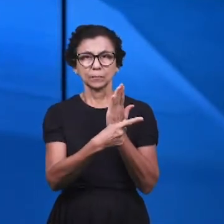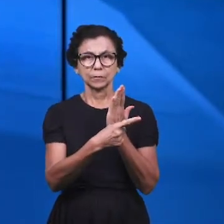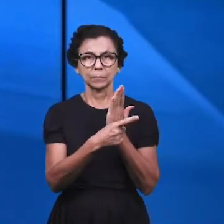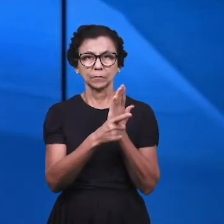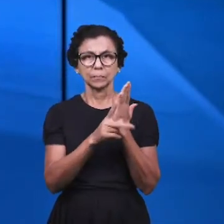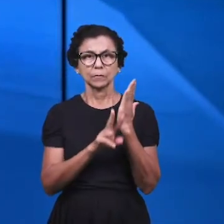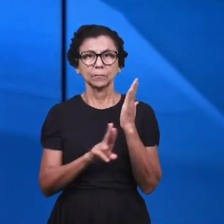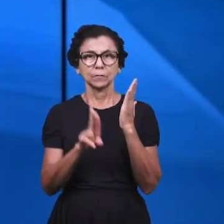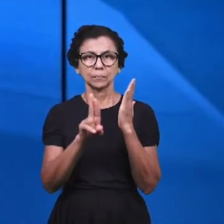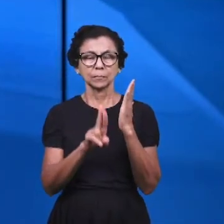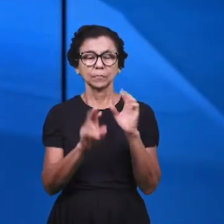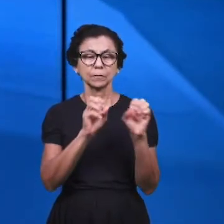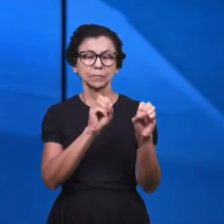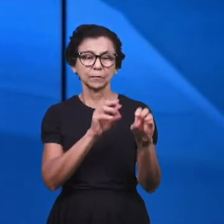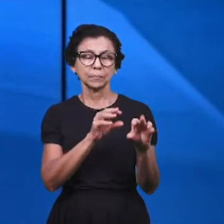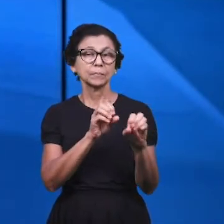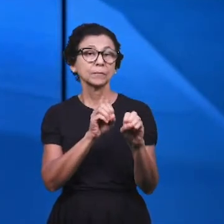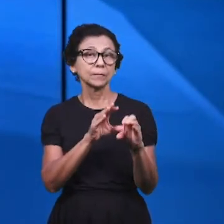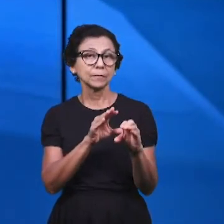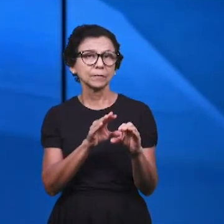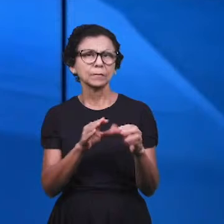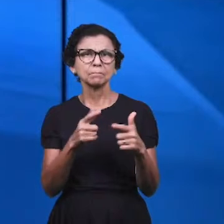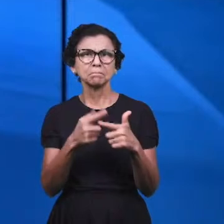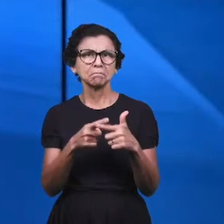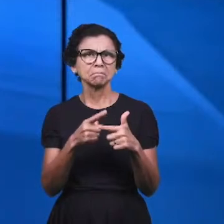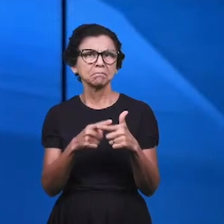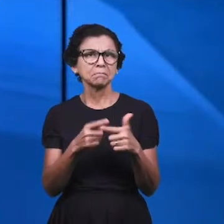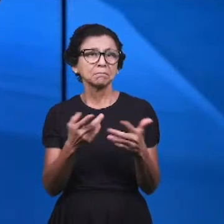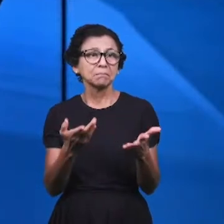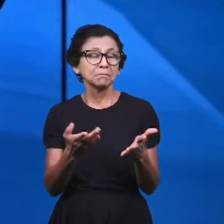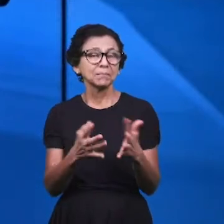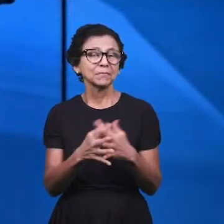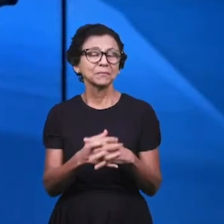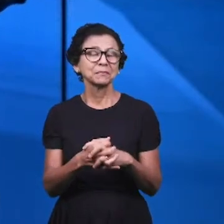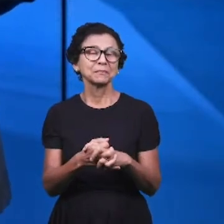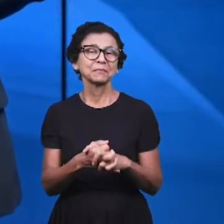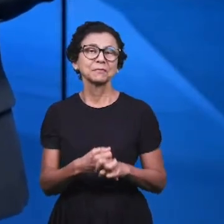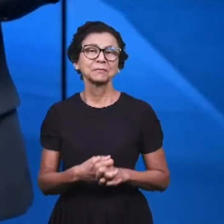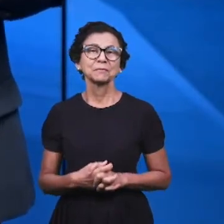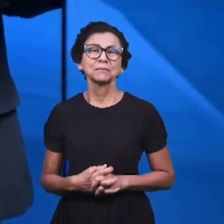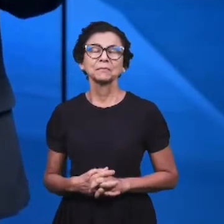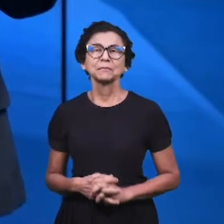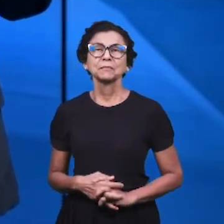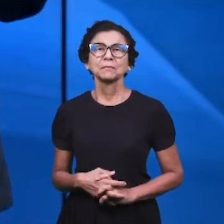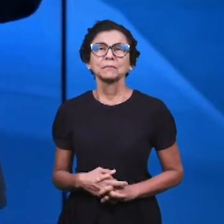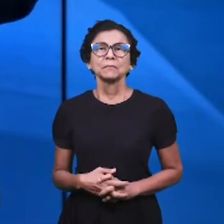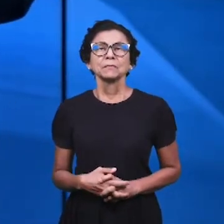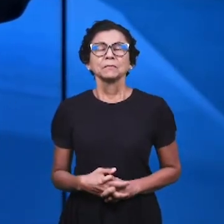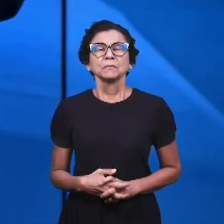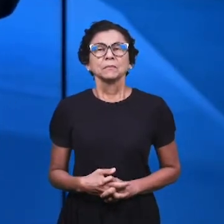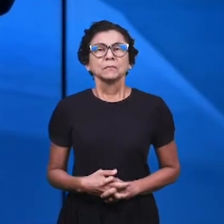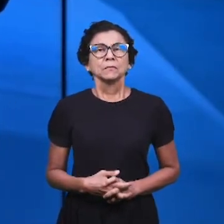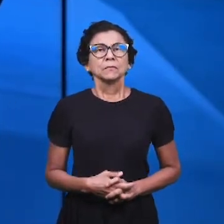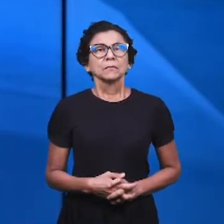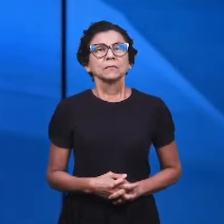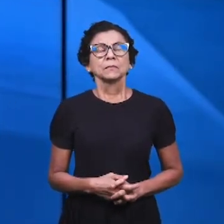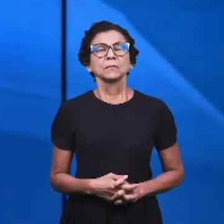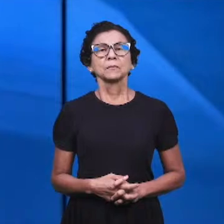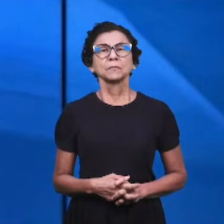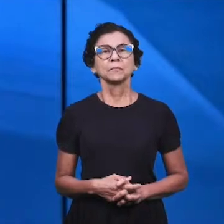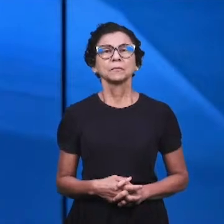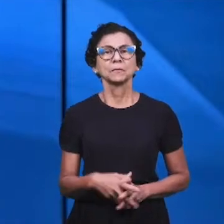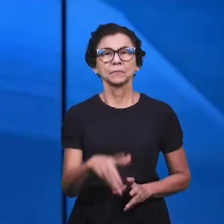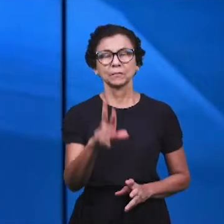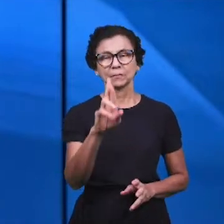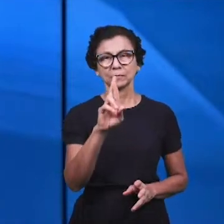algumas respostas, né, diferentes, mas quem vai nos dar uma resposta bem coerente com o sentido da pergunta vai ser a nossa